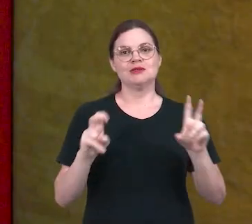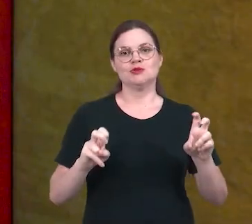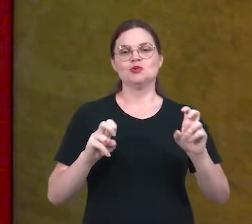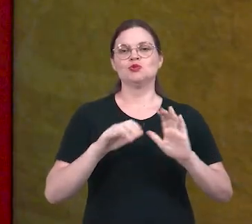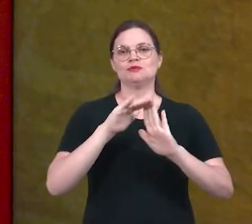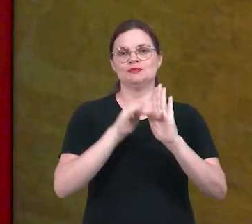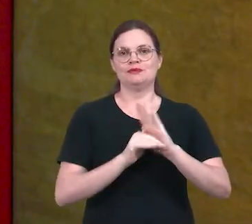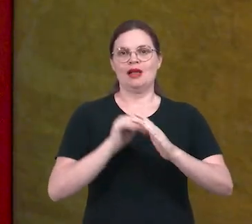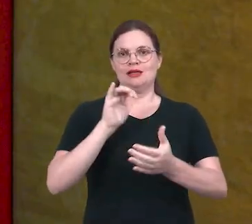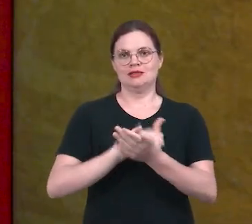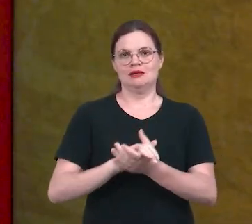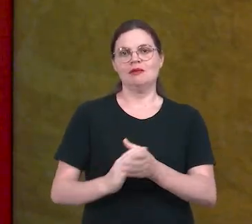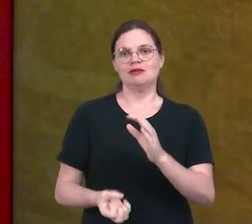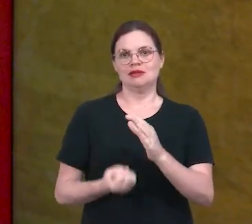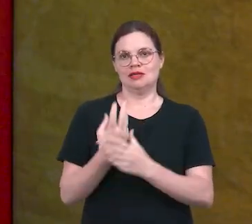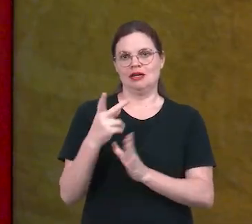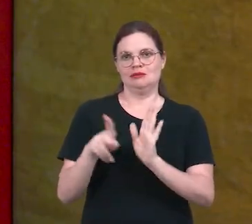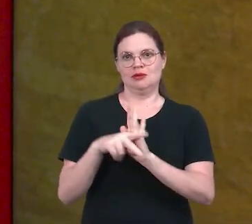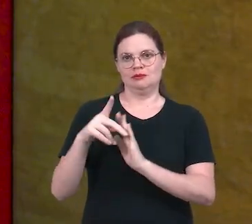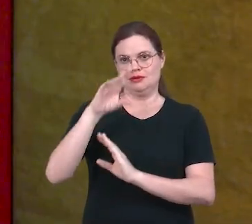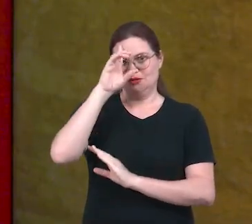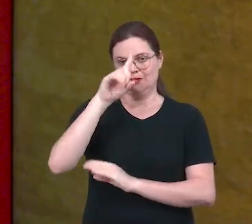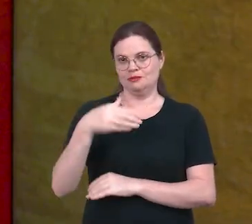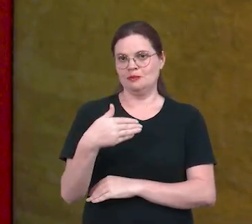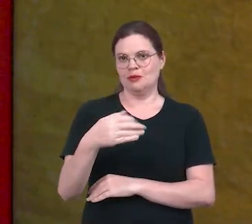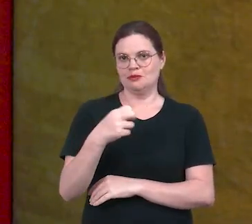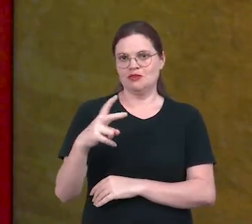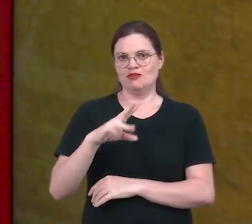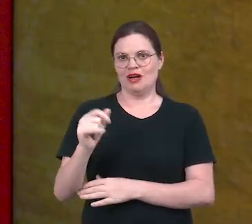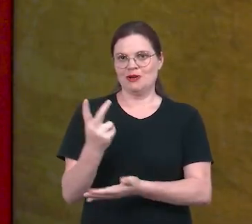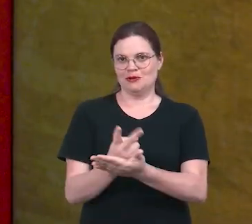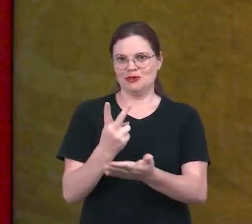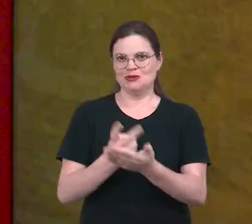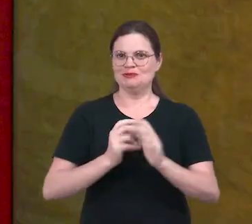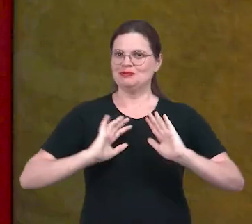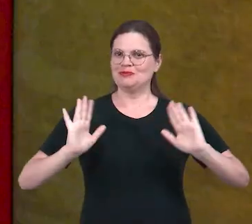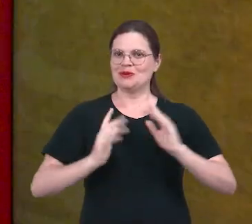Casamento Instituído por Deus. No próximo capítulo, nós vamos dar sequência a esse